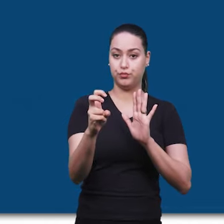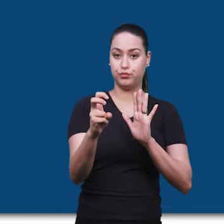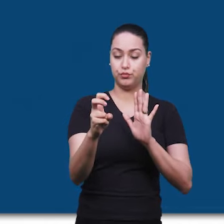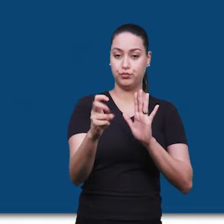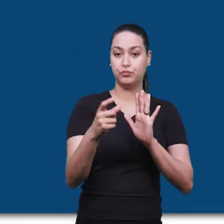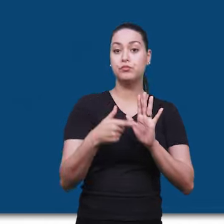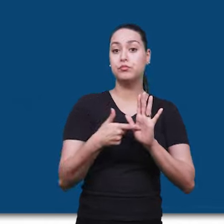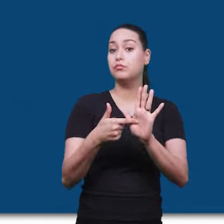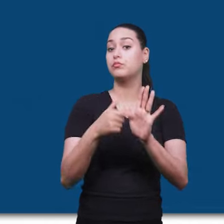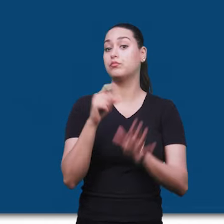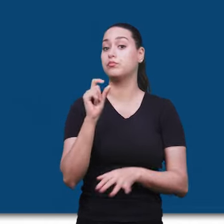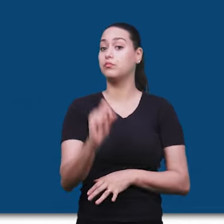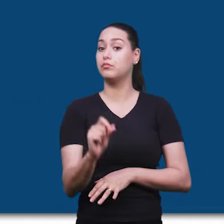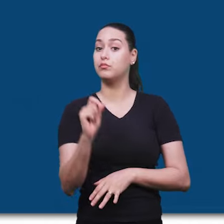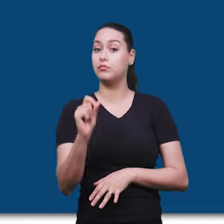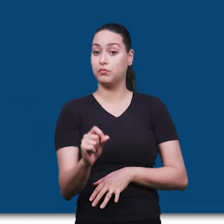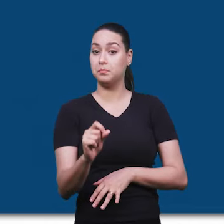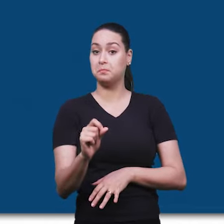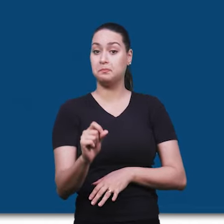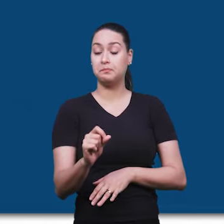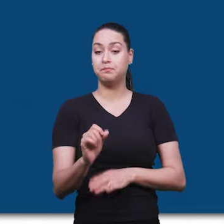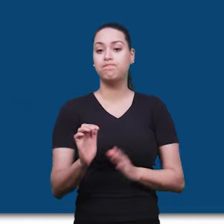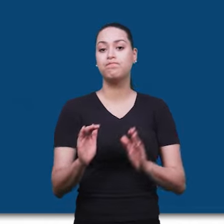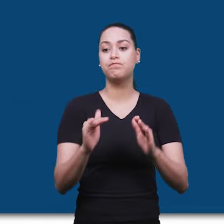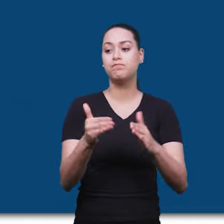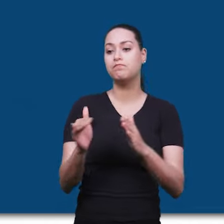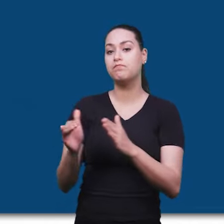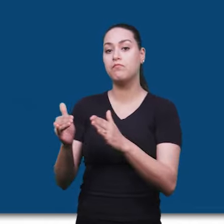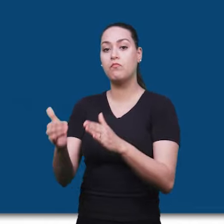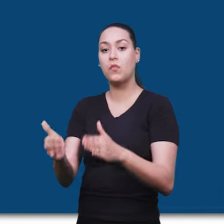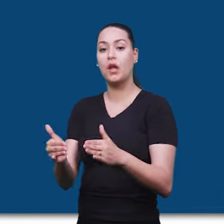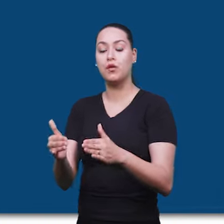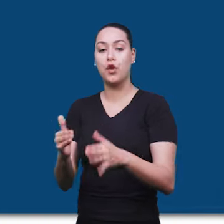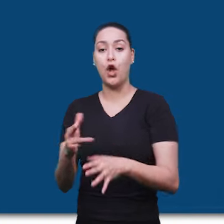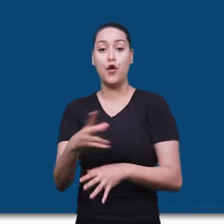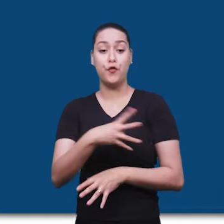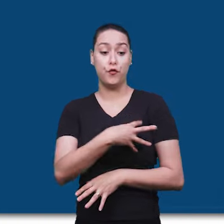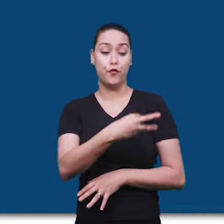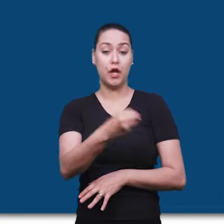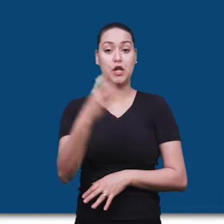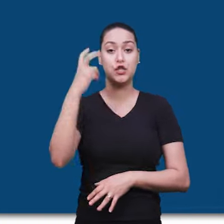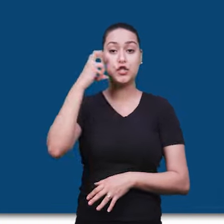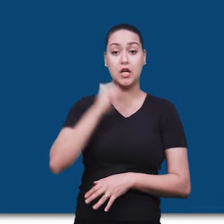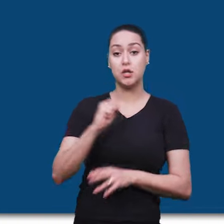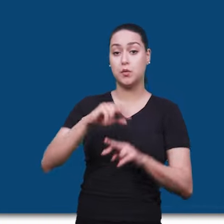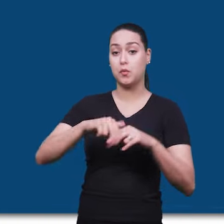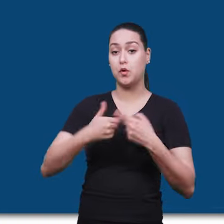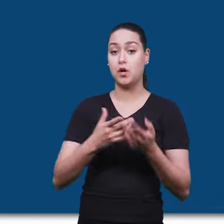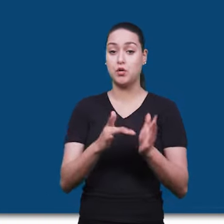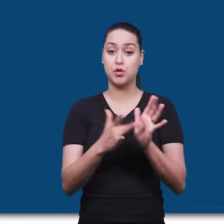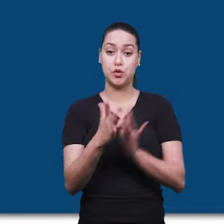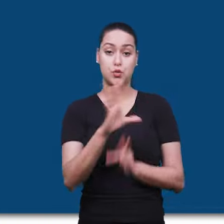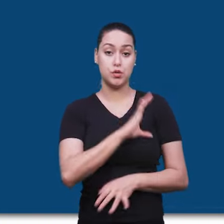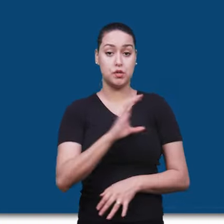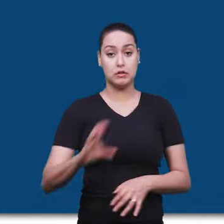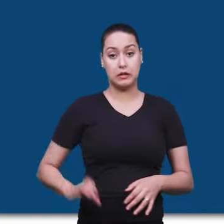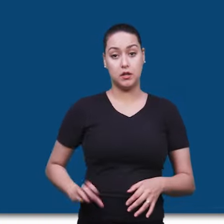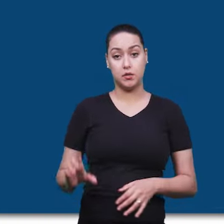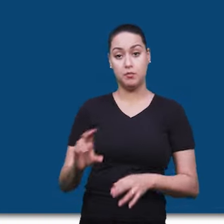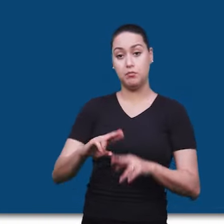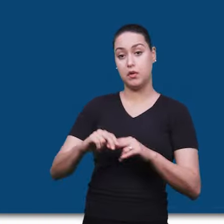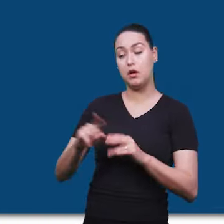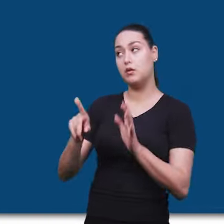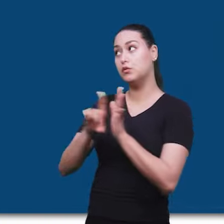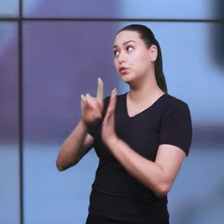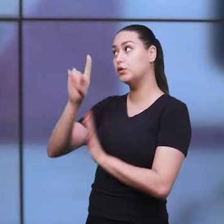5, nos diz que e nos predestinou para filhos de adoção por Jesus Cristo para